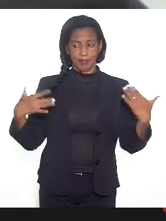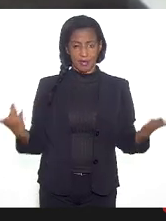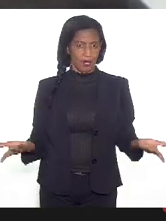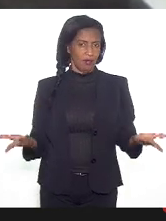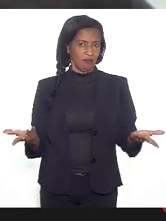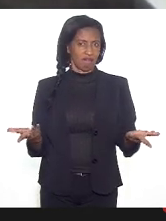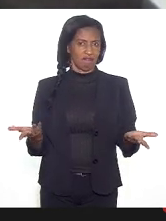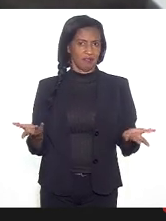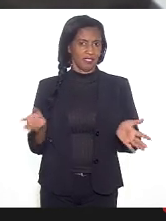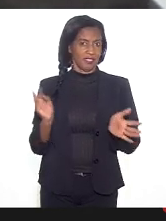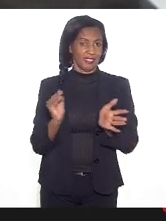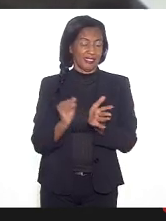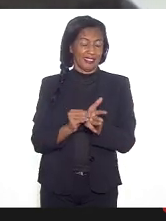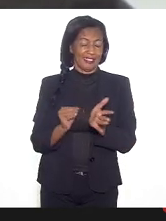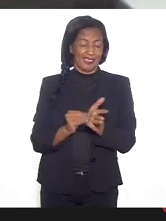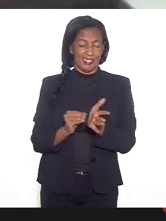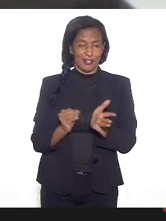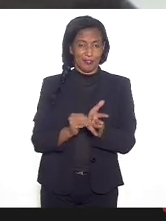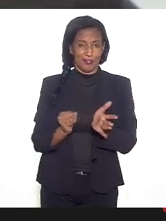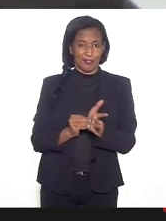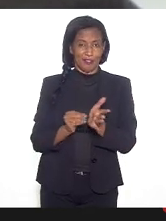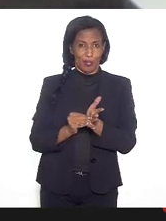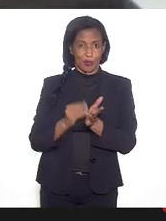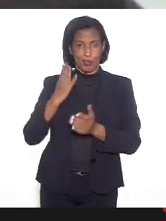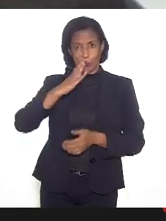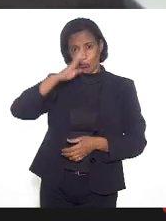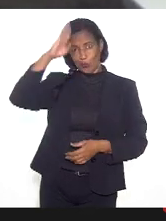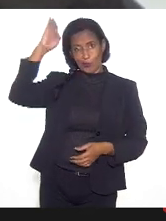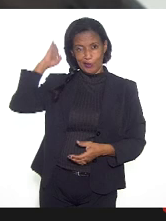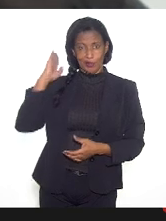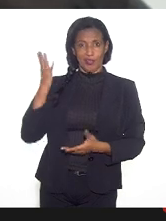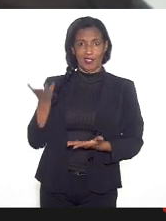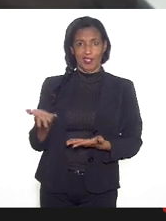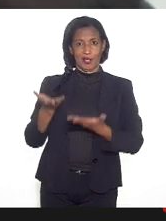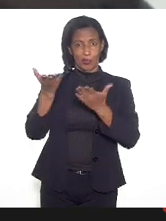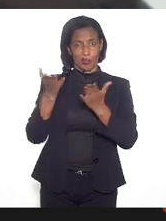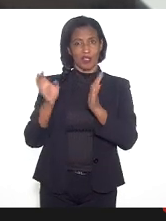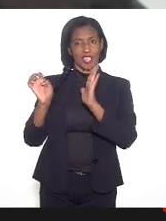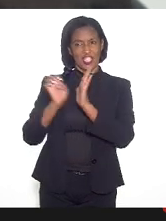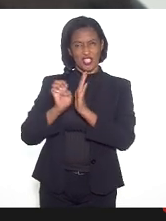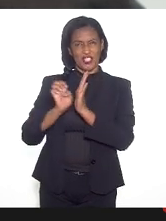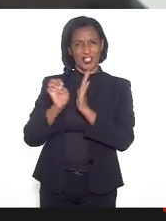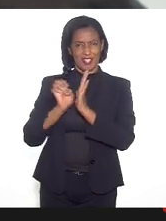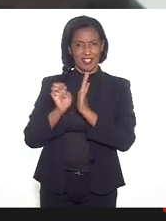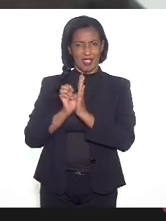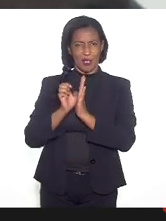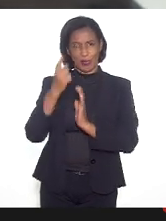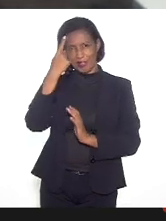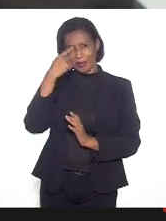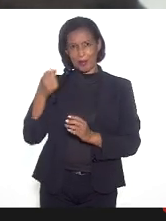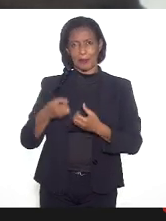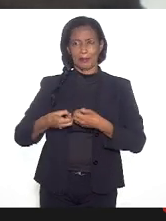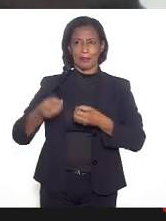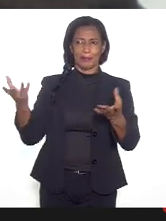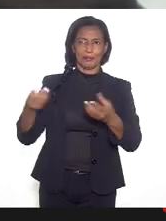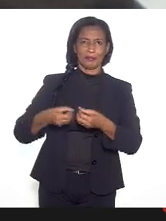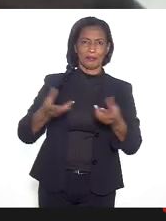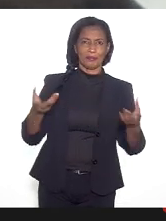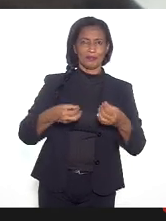muito deselegante por parte do Corpo de Bombeiros que colocasse um edital nas ruas nas próximas semanas, sem